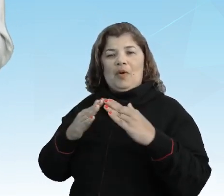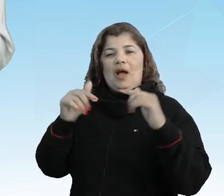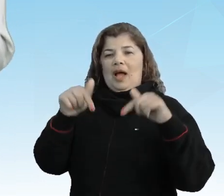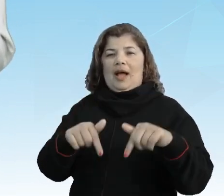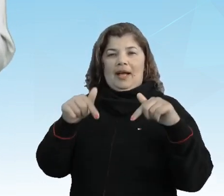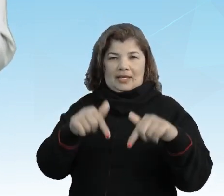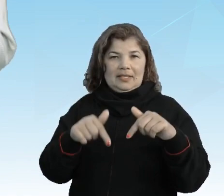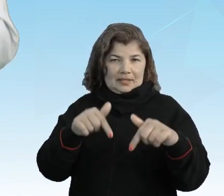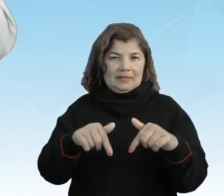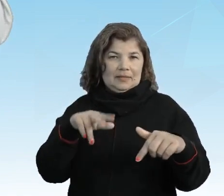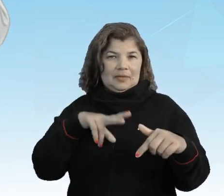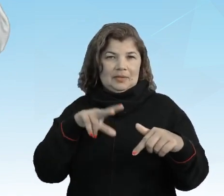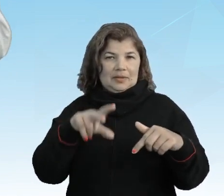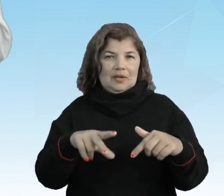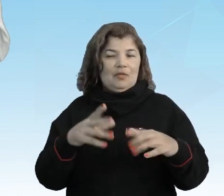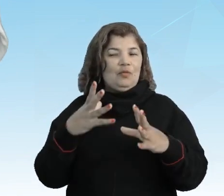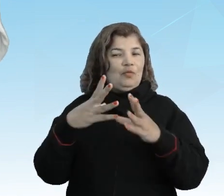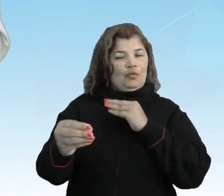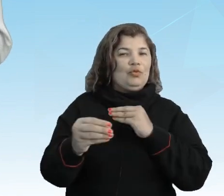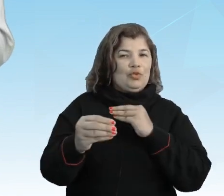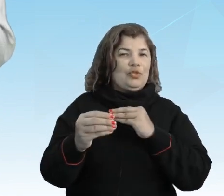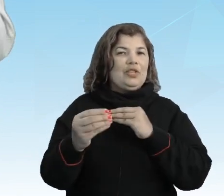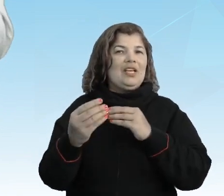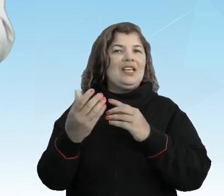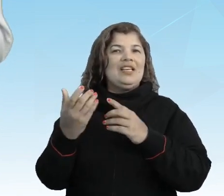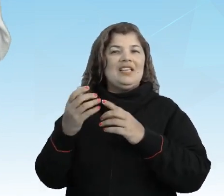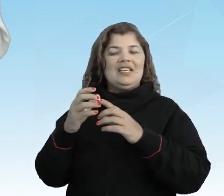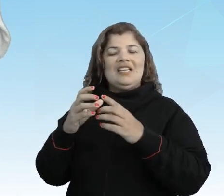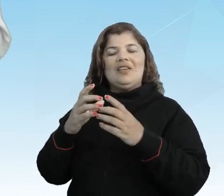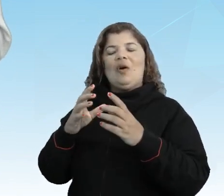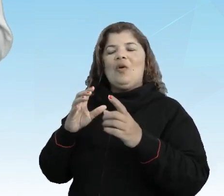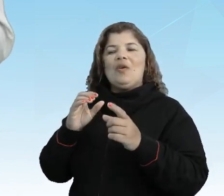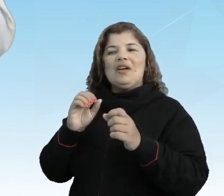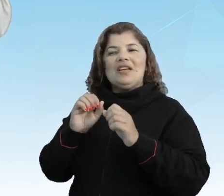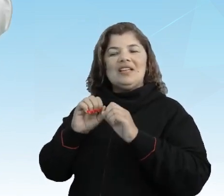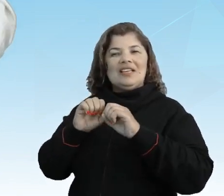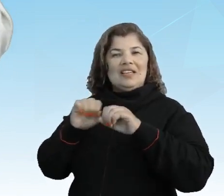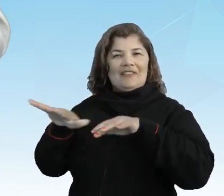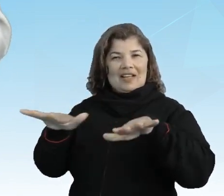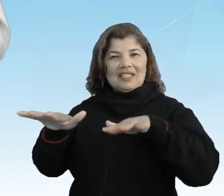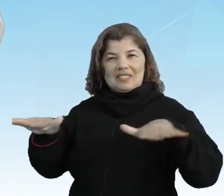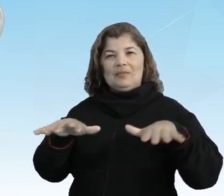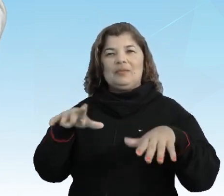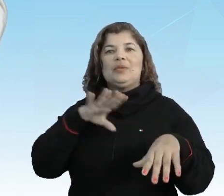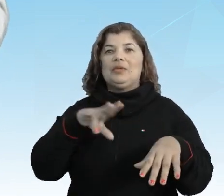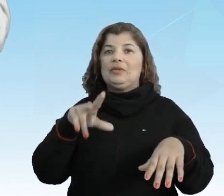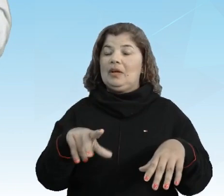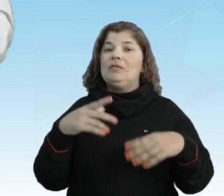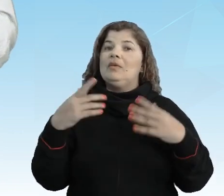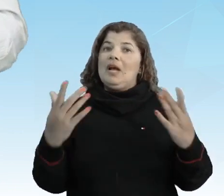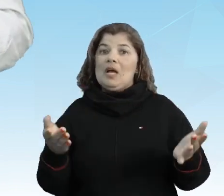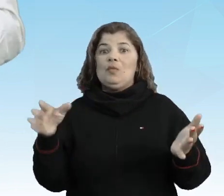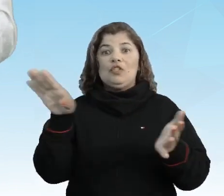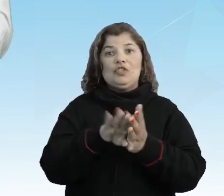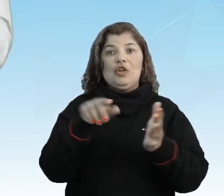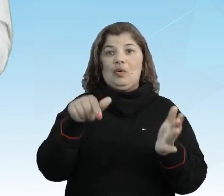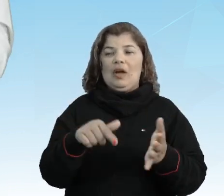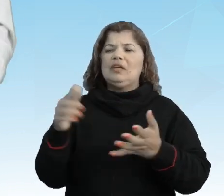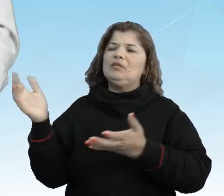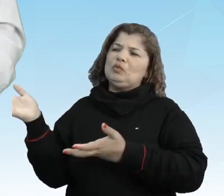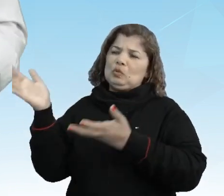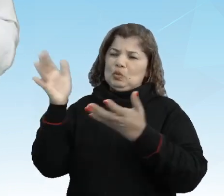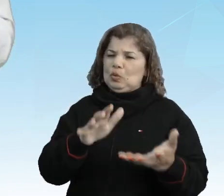América Portuguesa, fugindo da invasão de Portugal. Veio para cá. E quando veio para cá, trouxe toda a sua